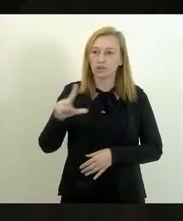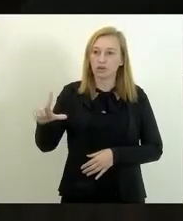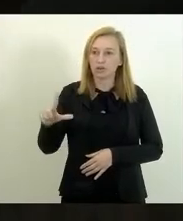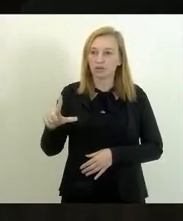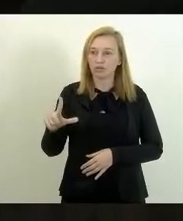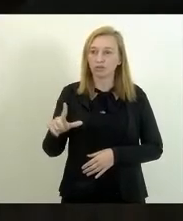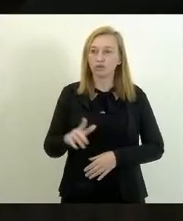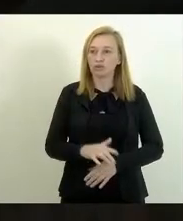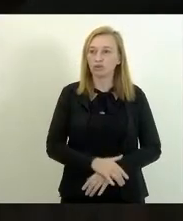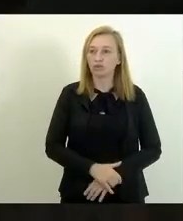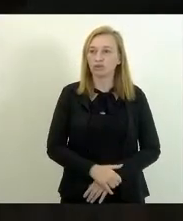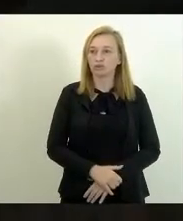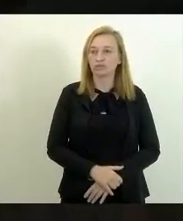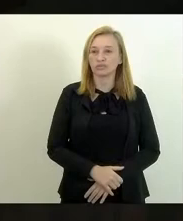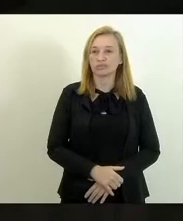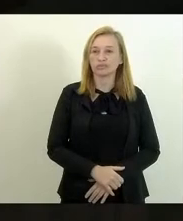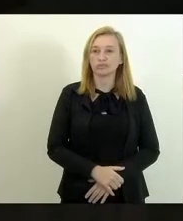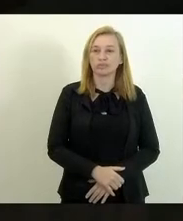Ok.